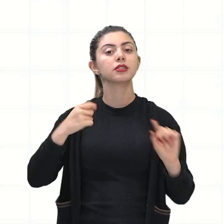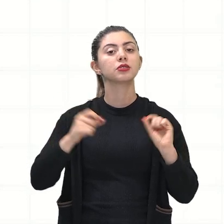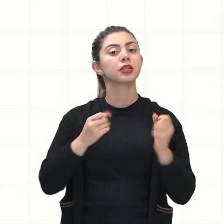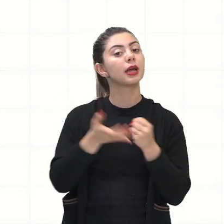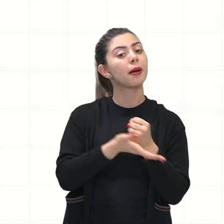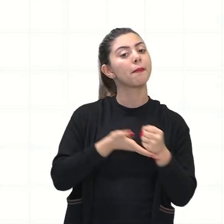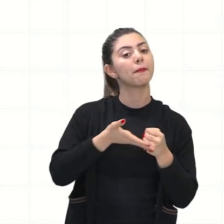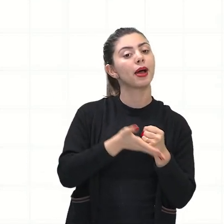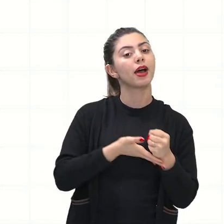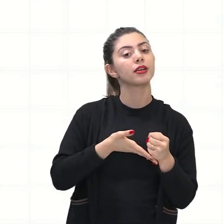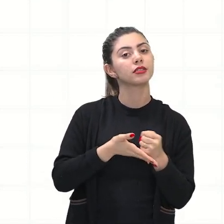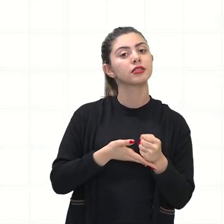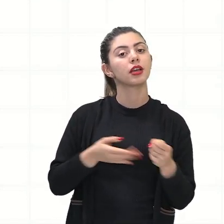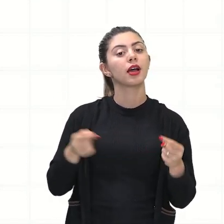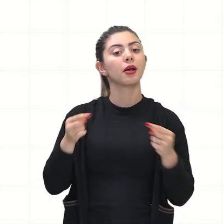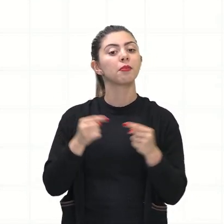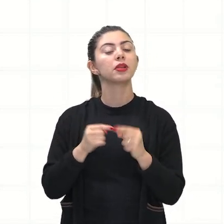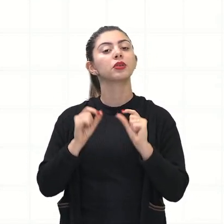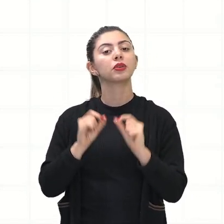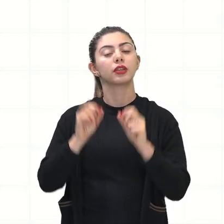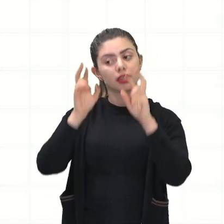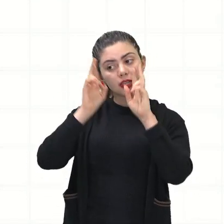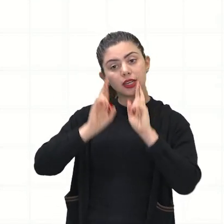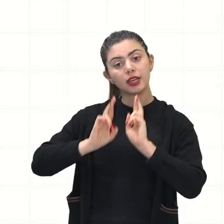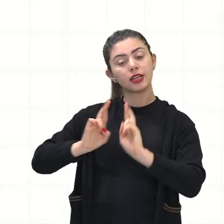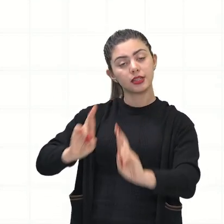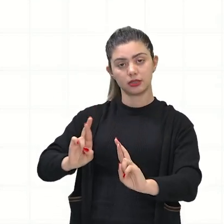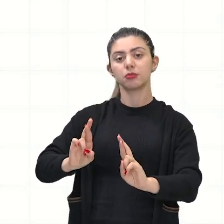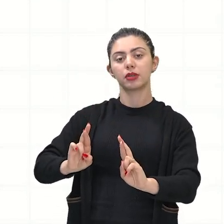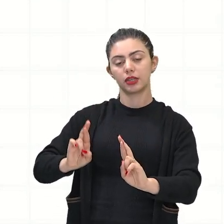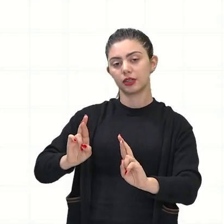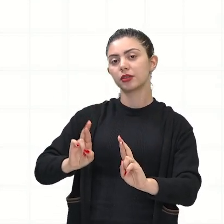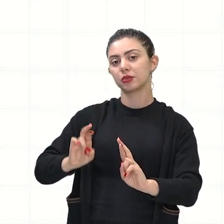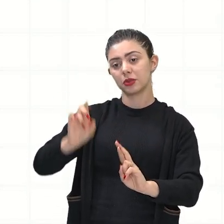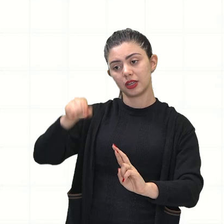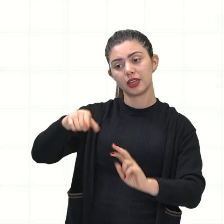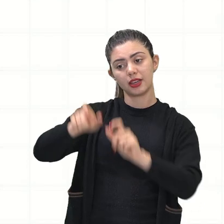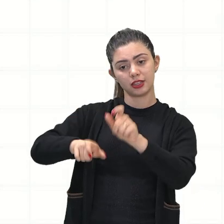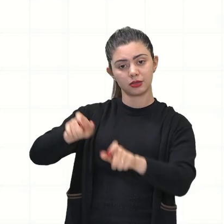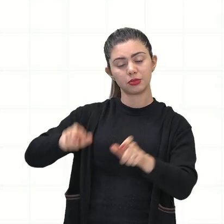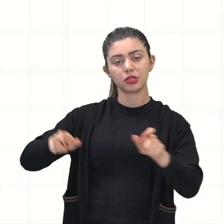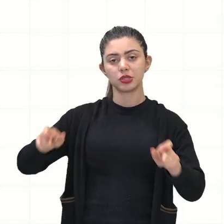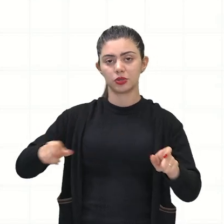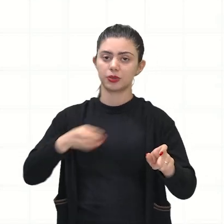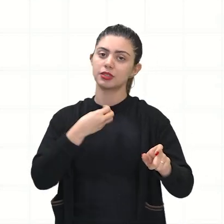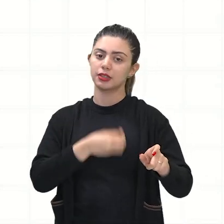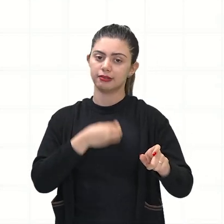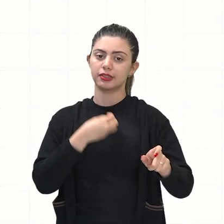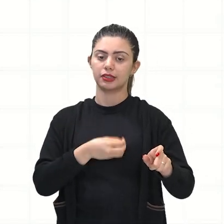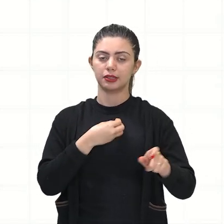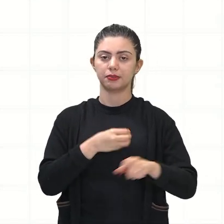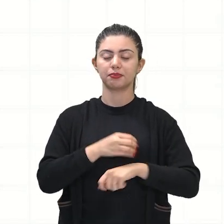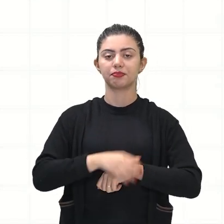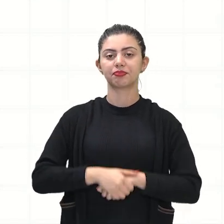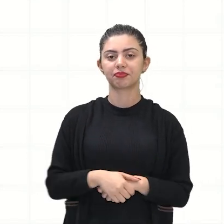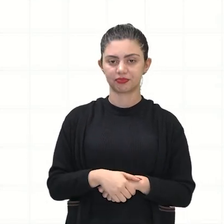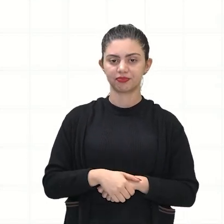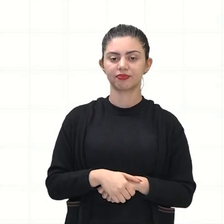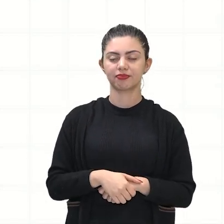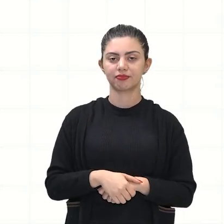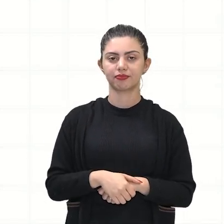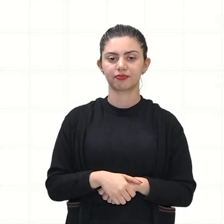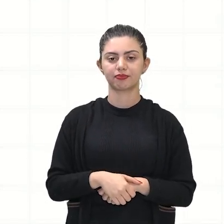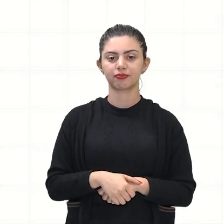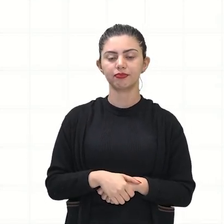fundamento o respeito principal à dignidade da pessoa